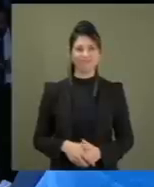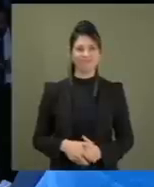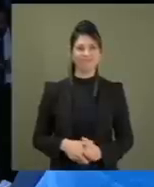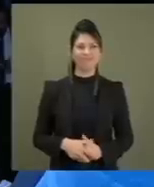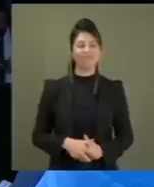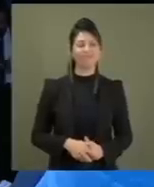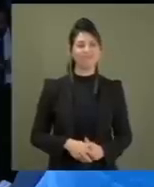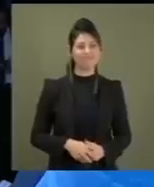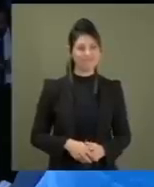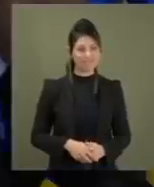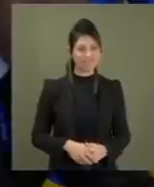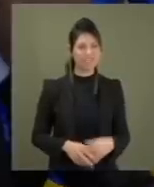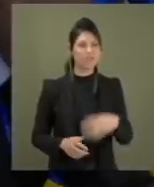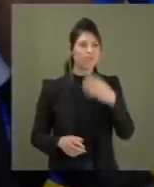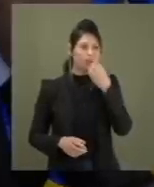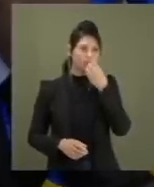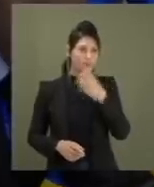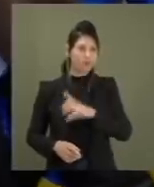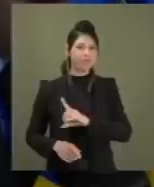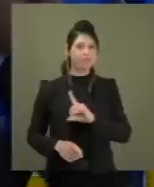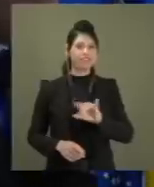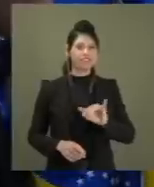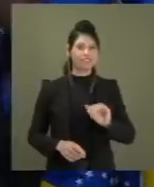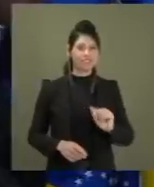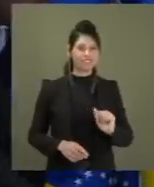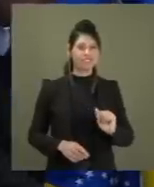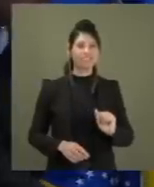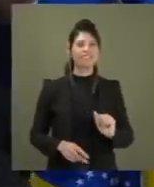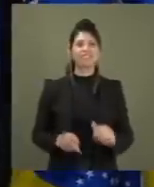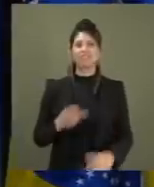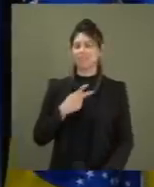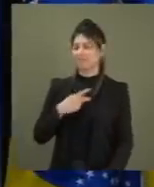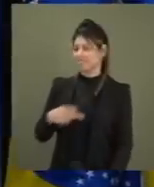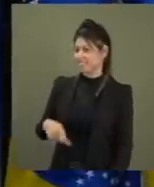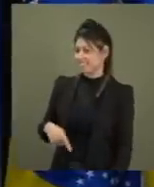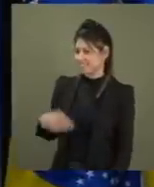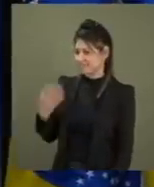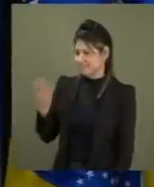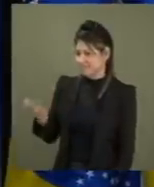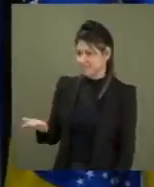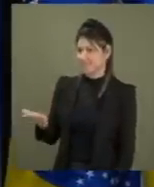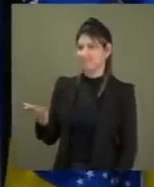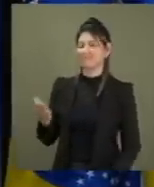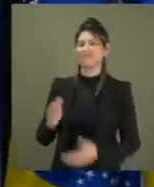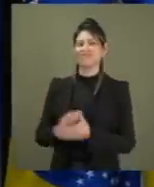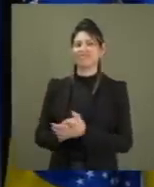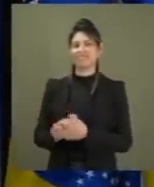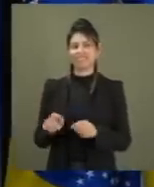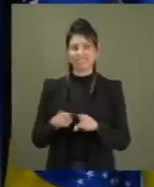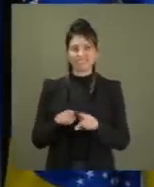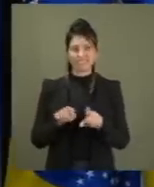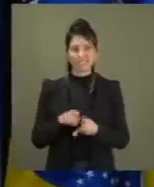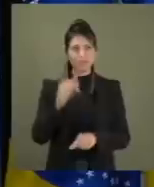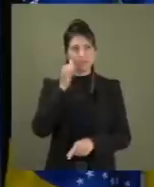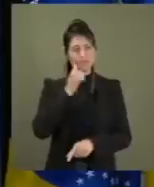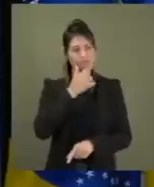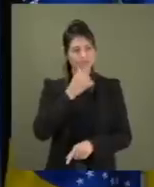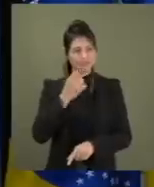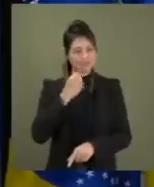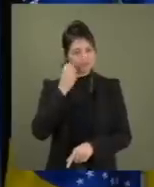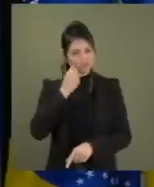muitíssimo Bom dia presidente Senador Rodrigo Pacheco senadoras aqui presentes